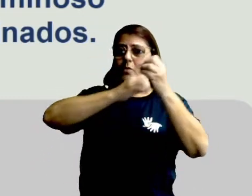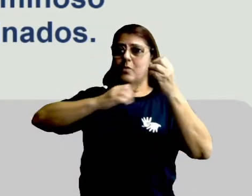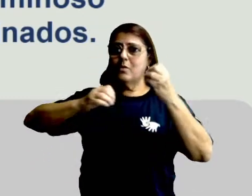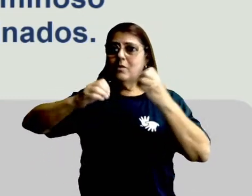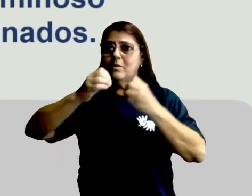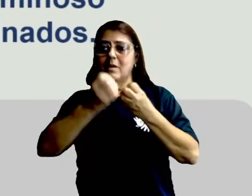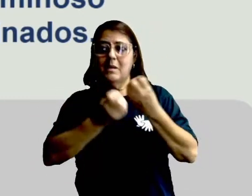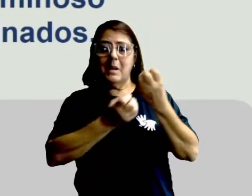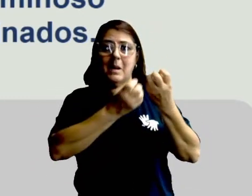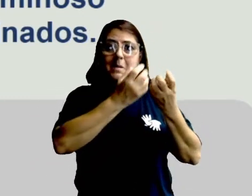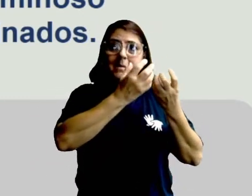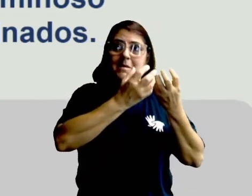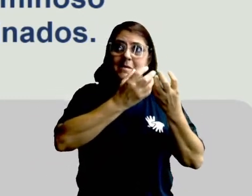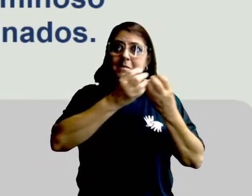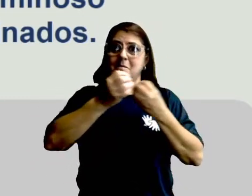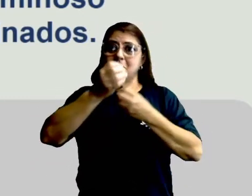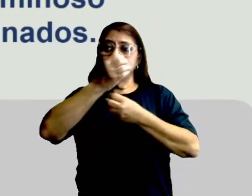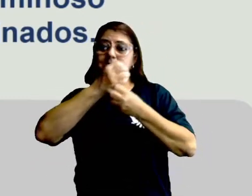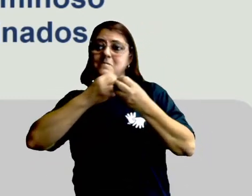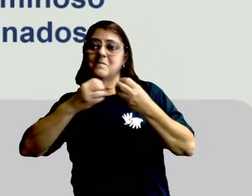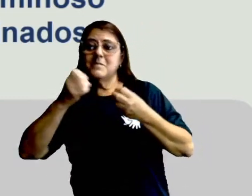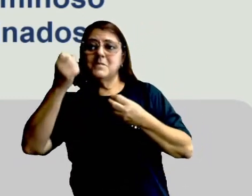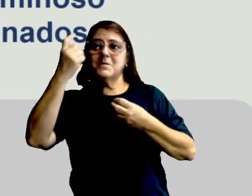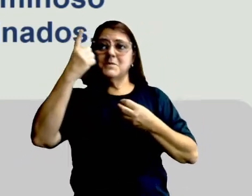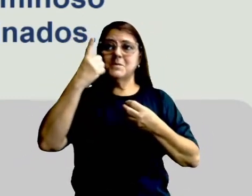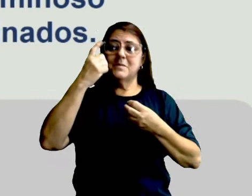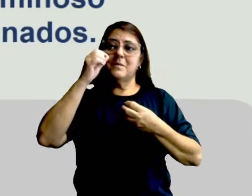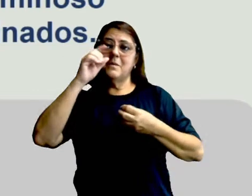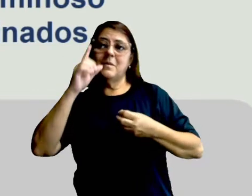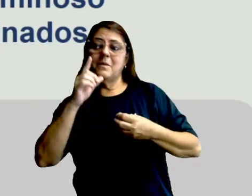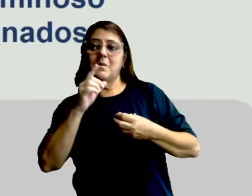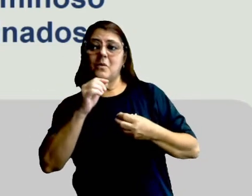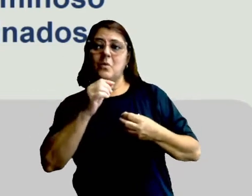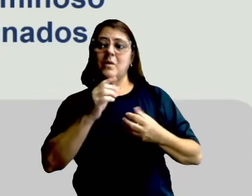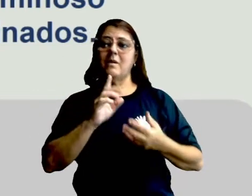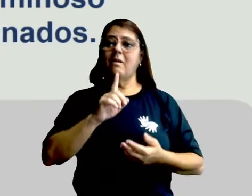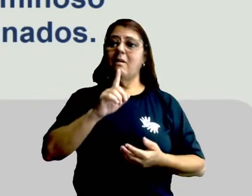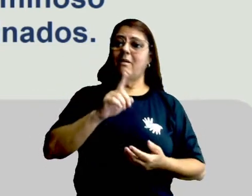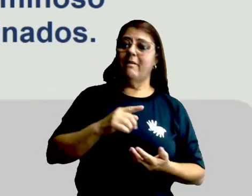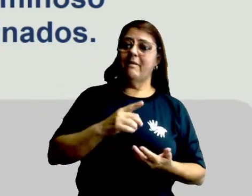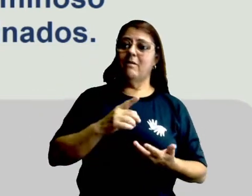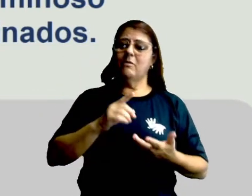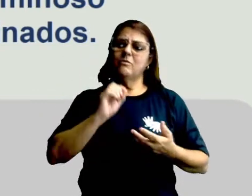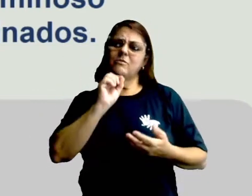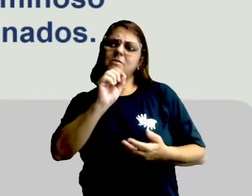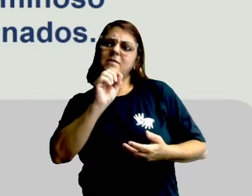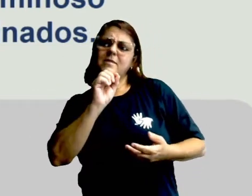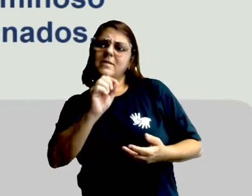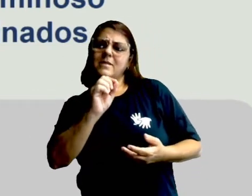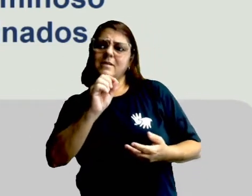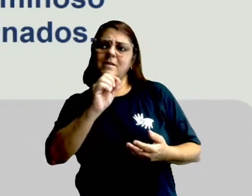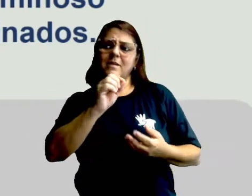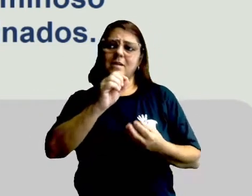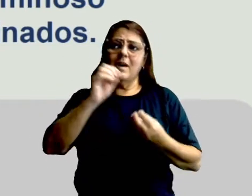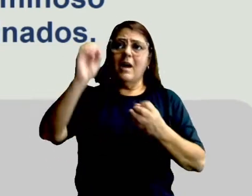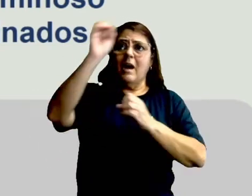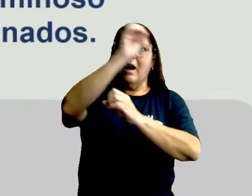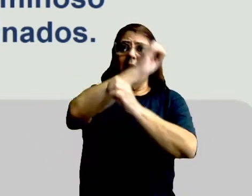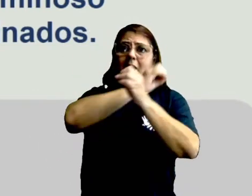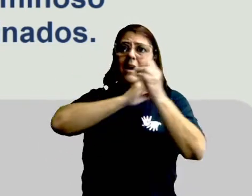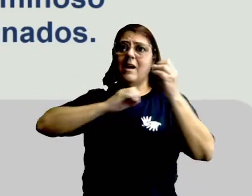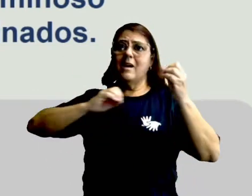astros iluminados. A habilidade é identificar o que são astros luminosos e